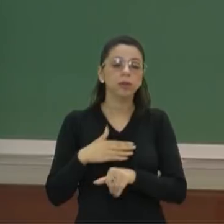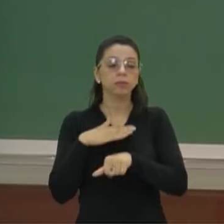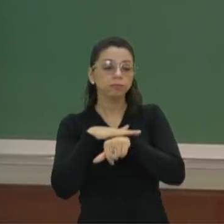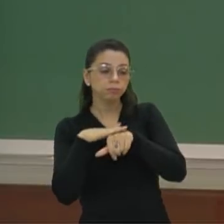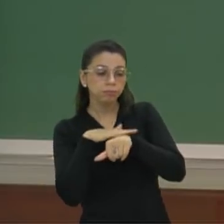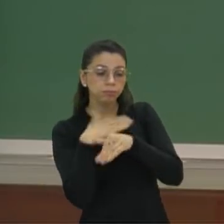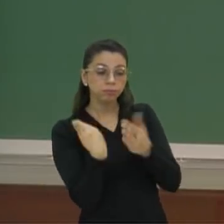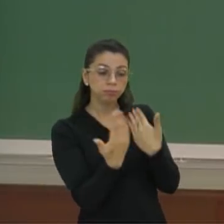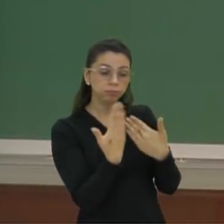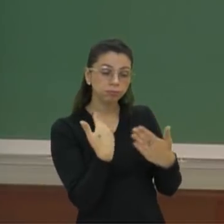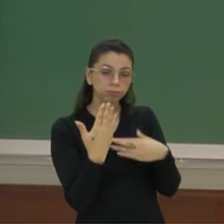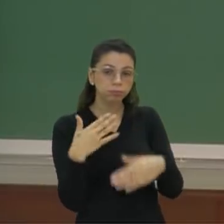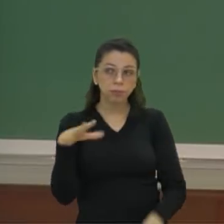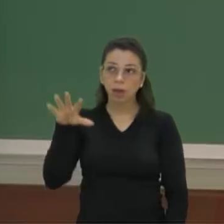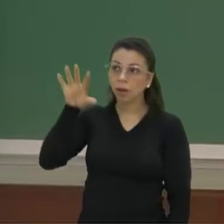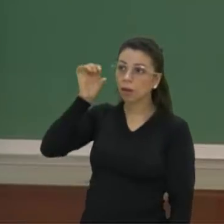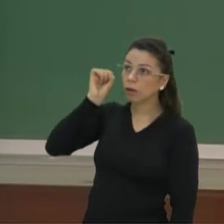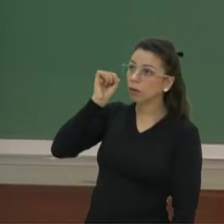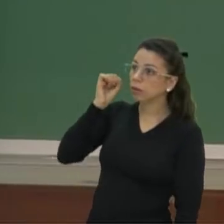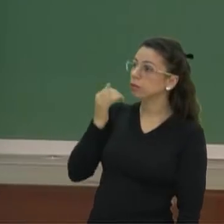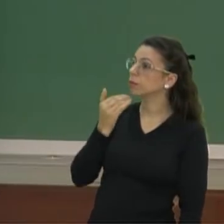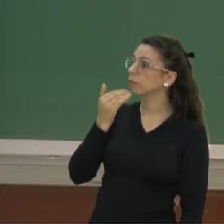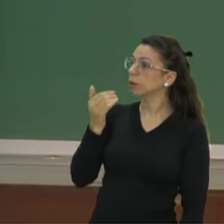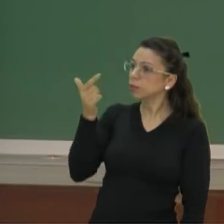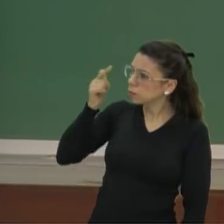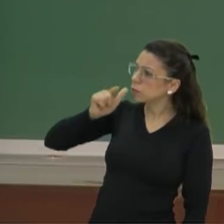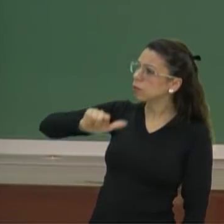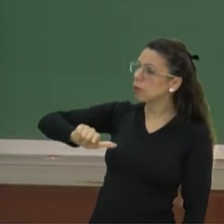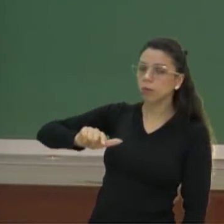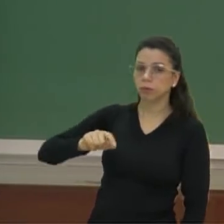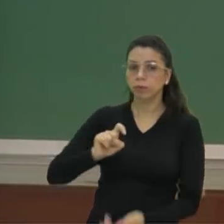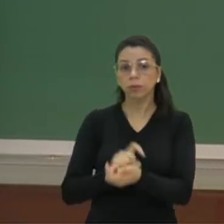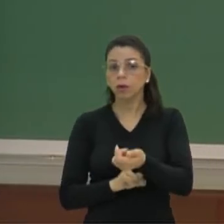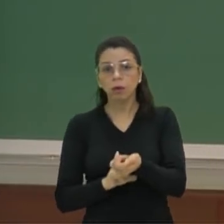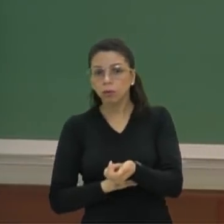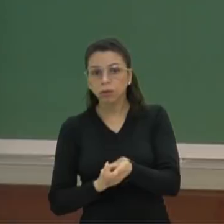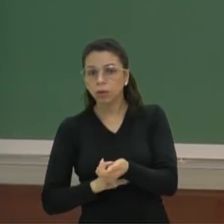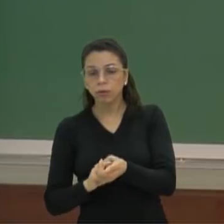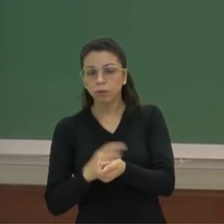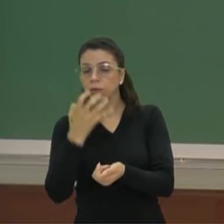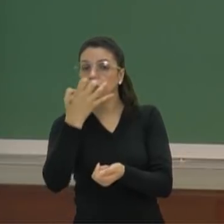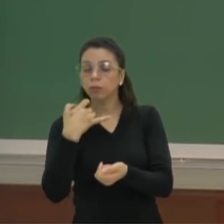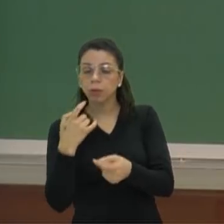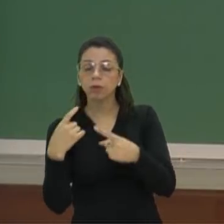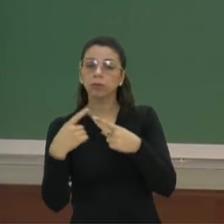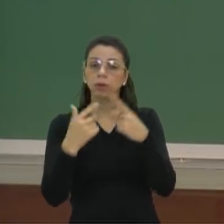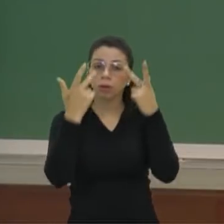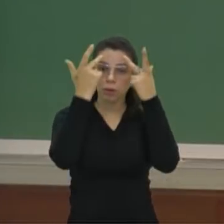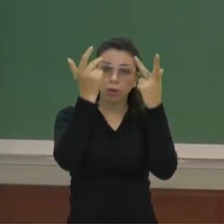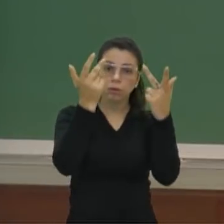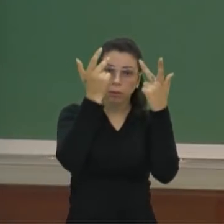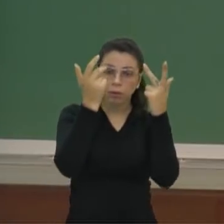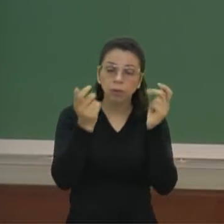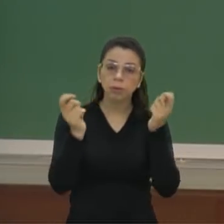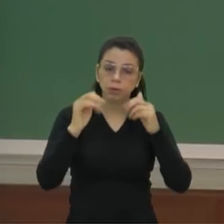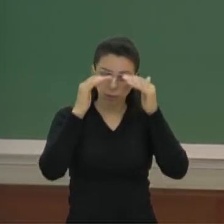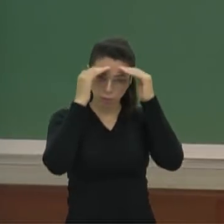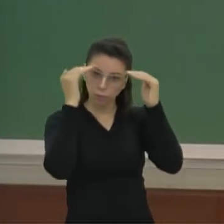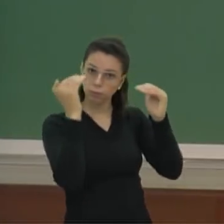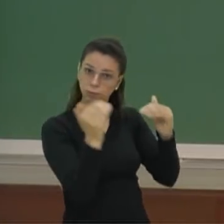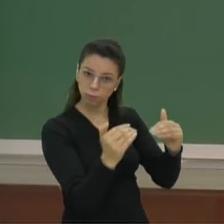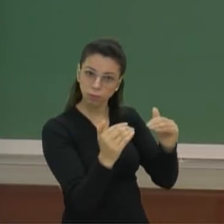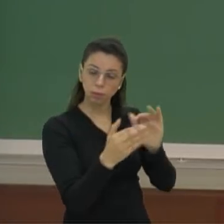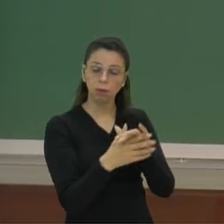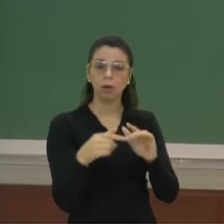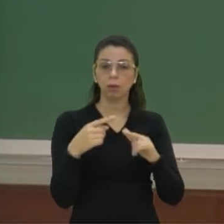eles e eles não ouvem, eles pedem para repetir. Então não fique nervoso ou brabo com eles. É natural, a gente tem que respeitá-los, porque